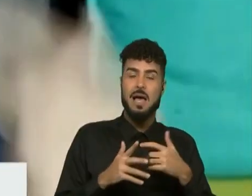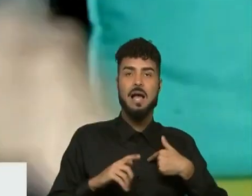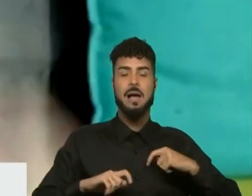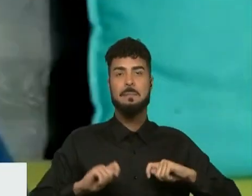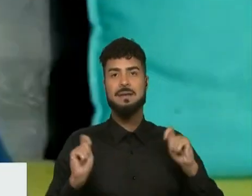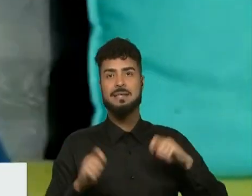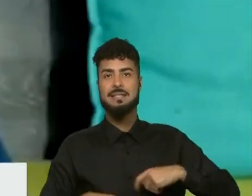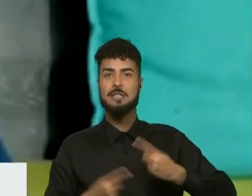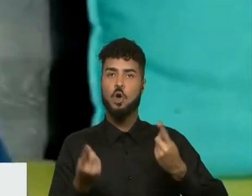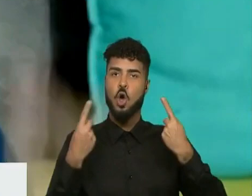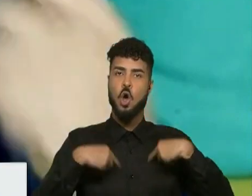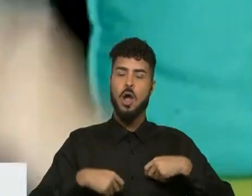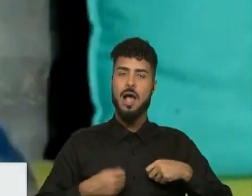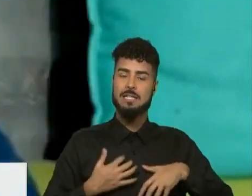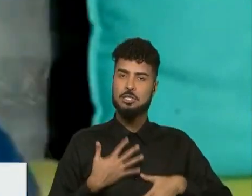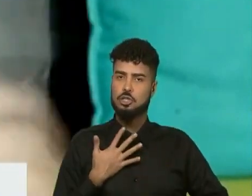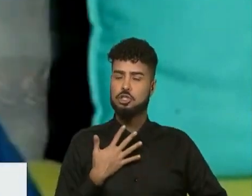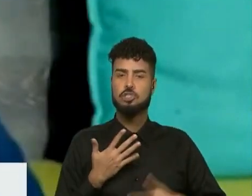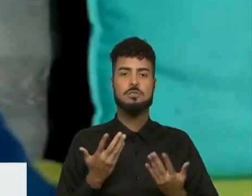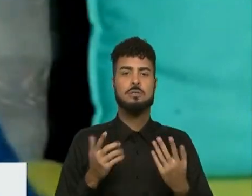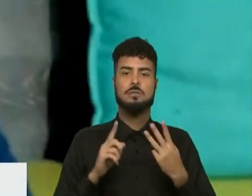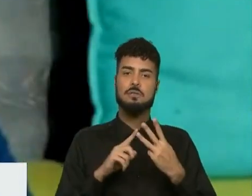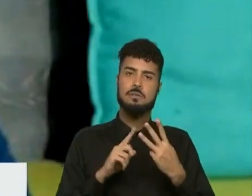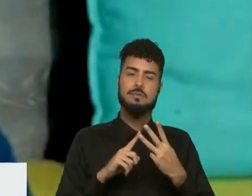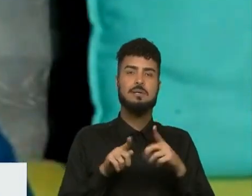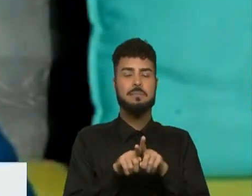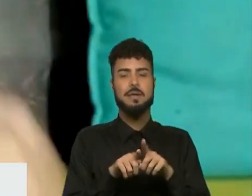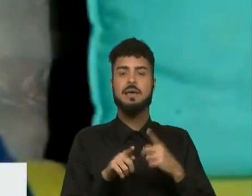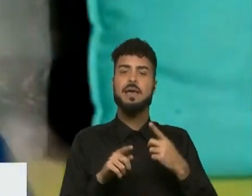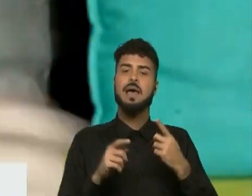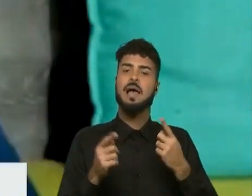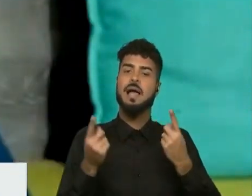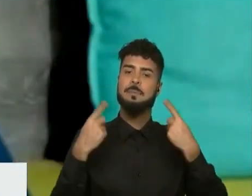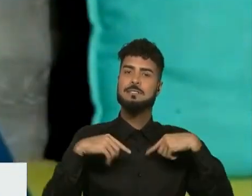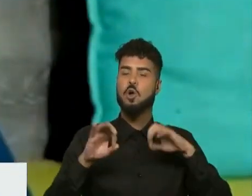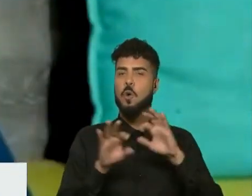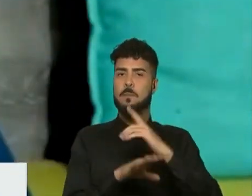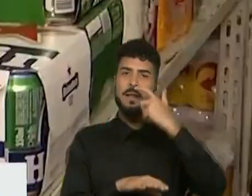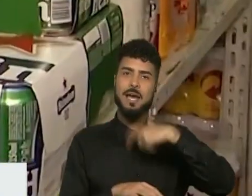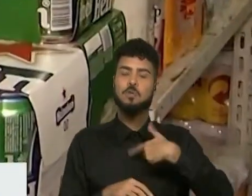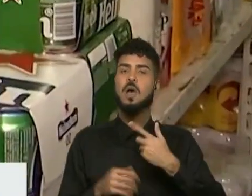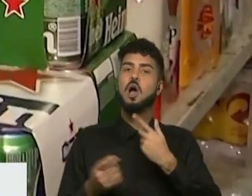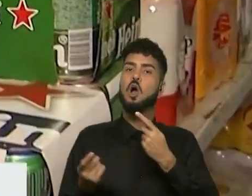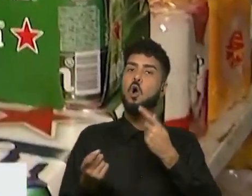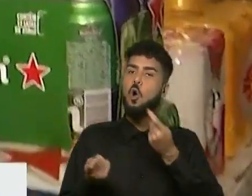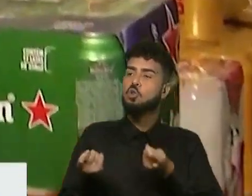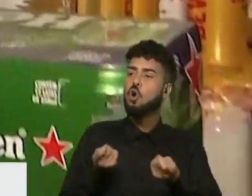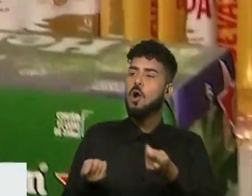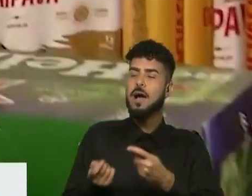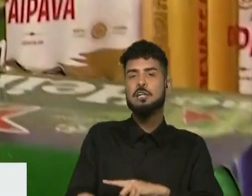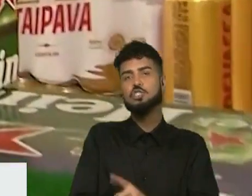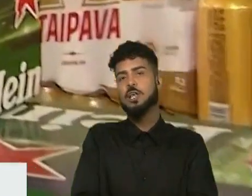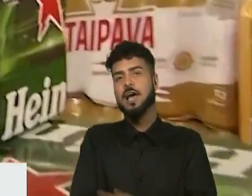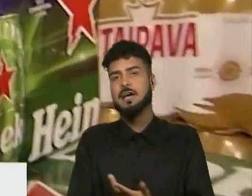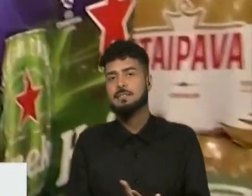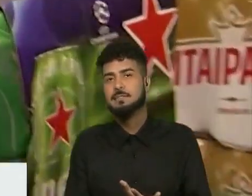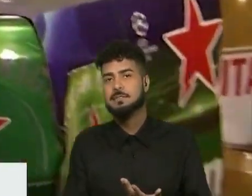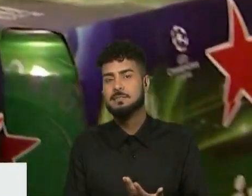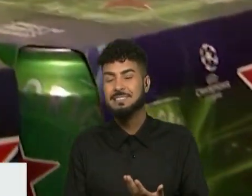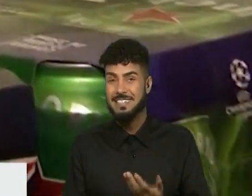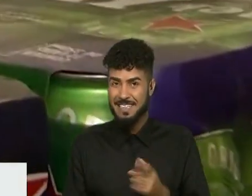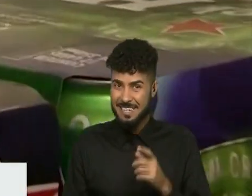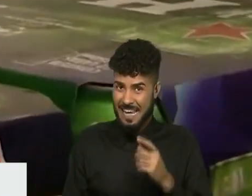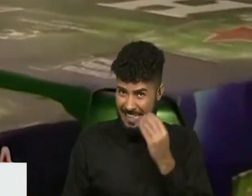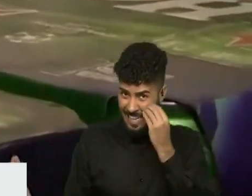na capacidade do meu organismo e, consequentemente, na minha capacidade como um todo de lidar com esse estresse. E para sair desse contexto, sem